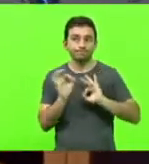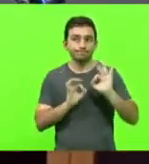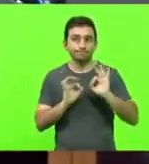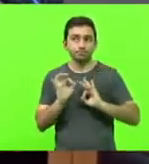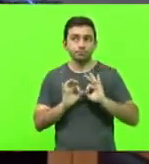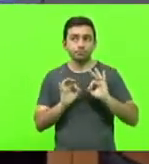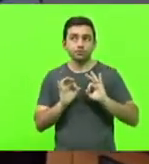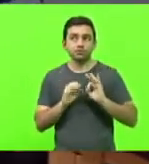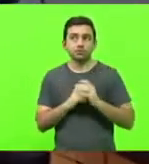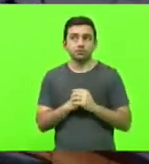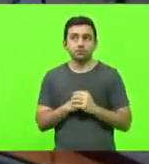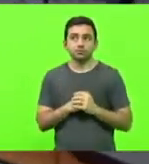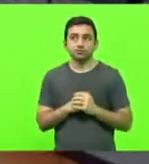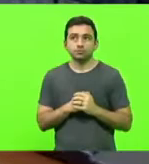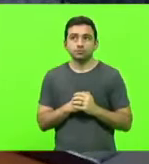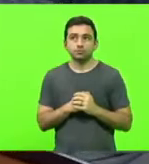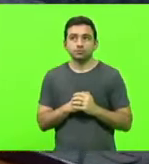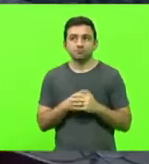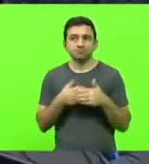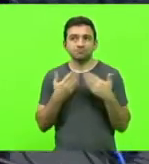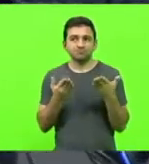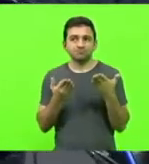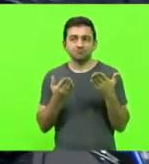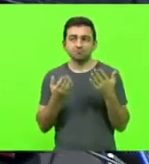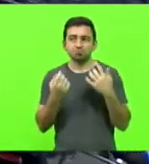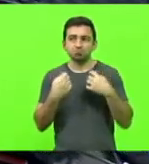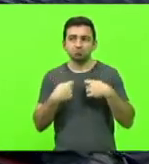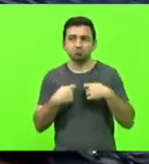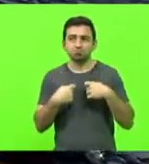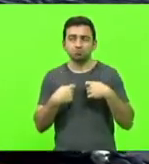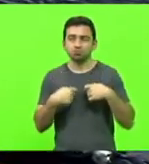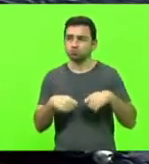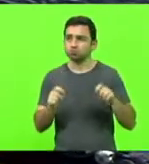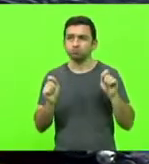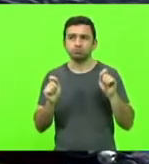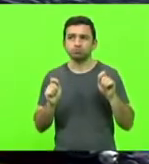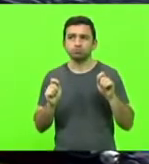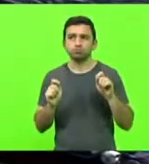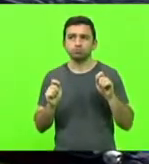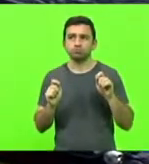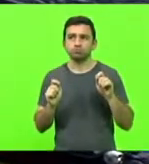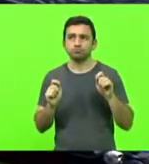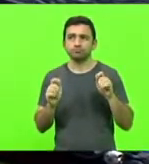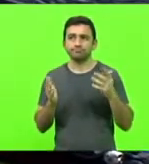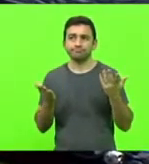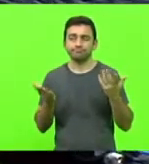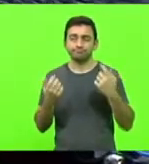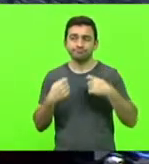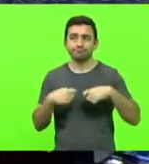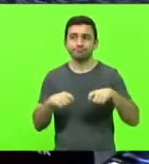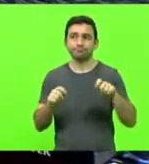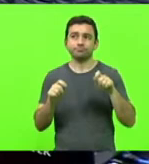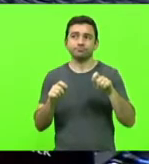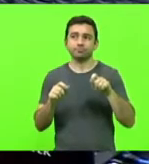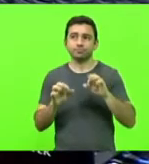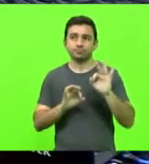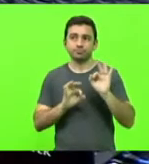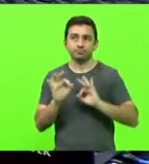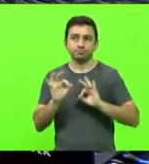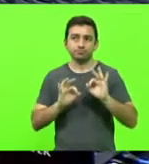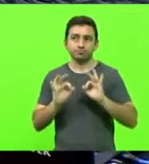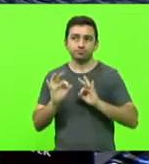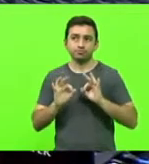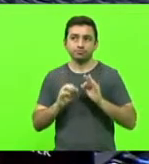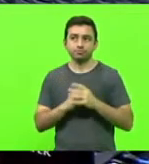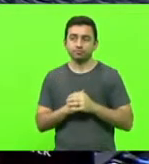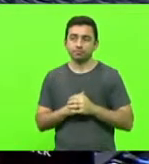que não deveria ter que corrigir. Me desculpe o português, mas é isso